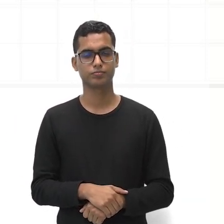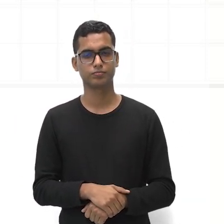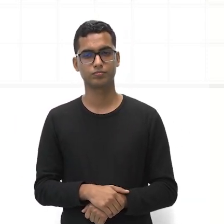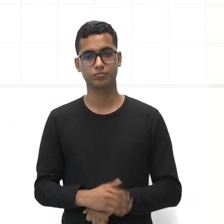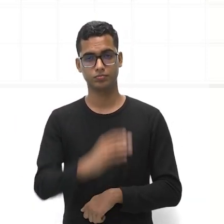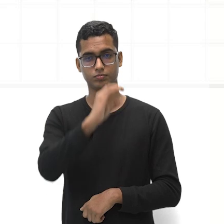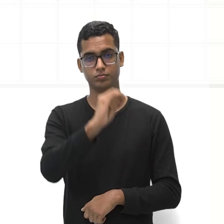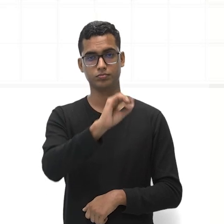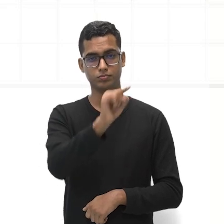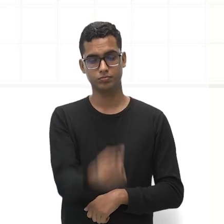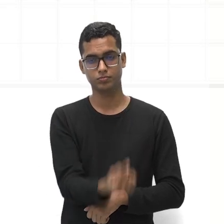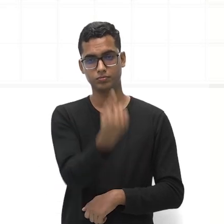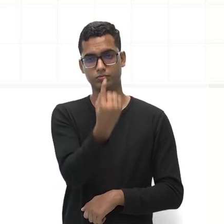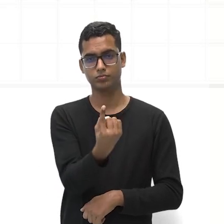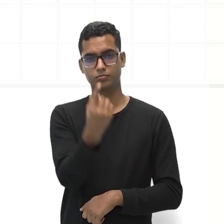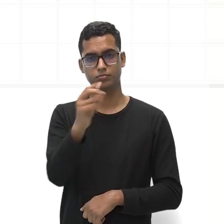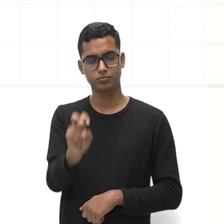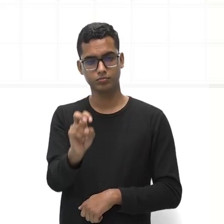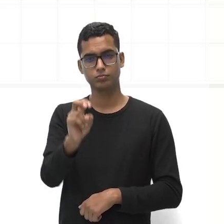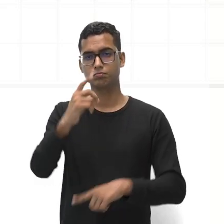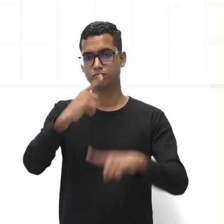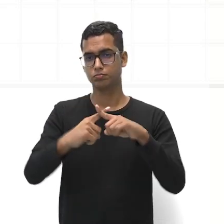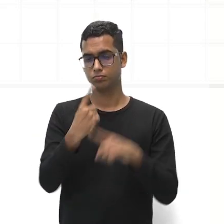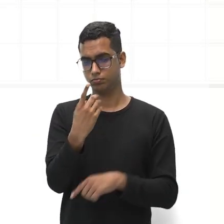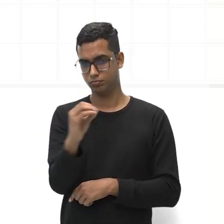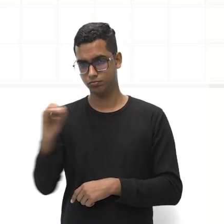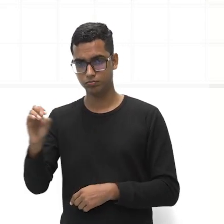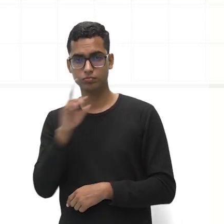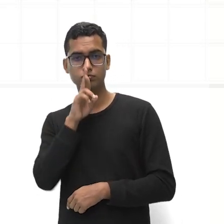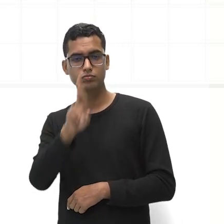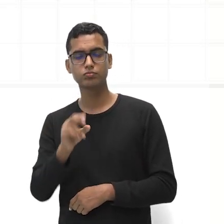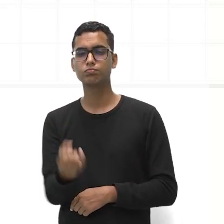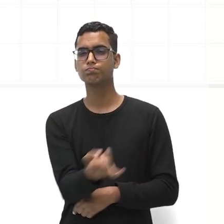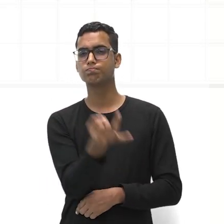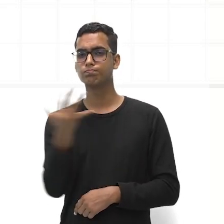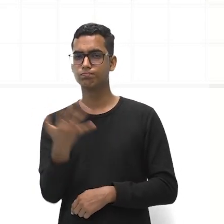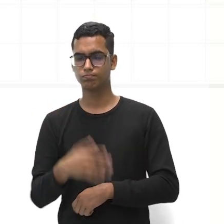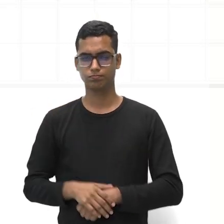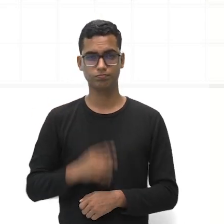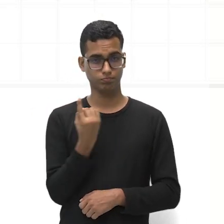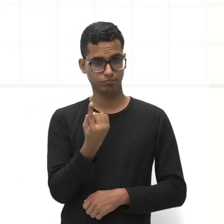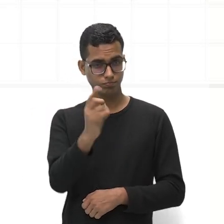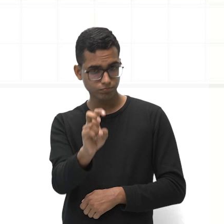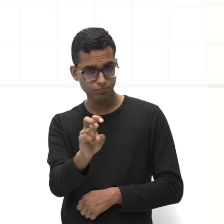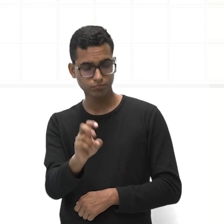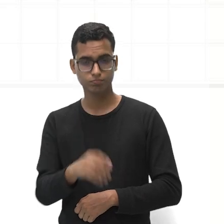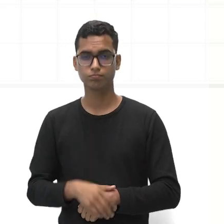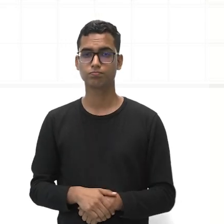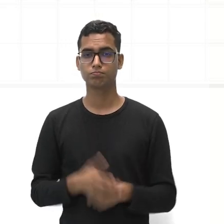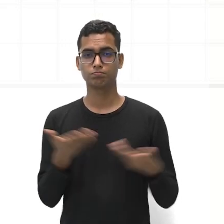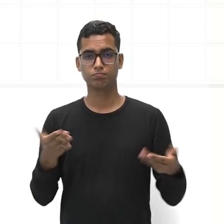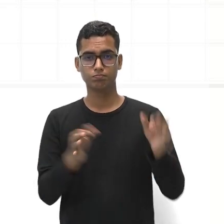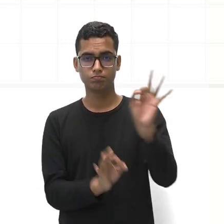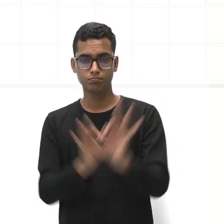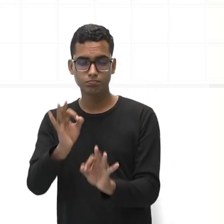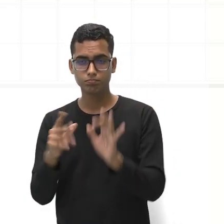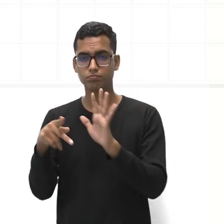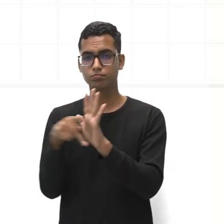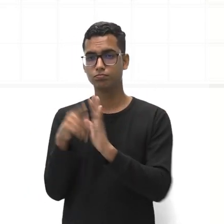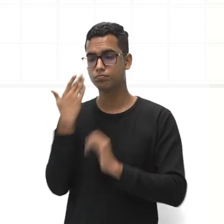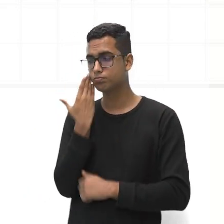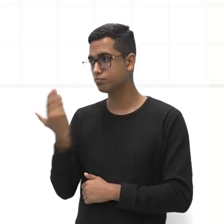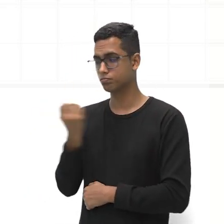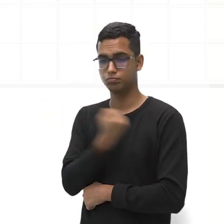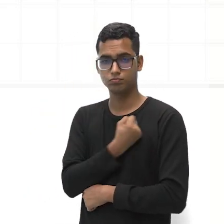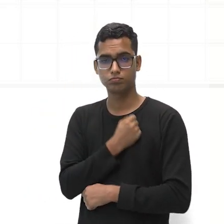aqui por 100, ele passa a ser o quê? 15. Isso vai ser multiplicado por esse número que foi dividido por